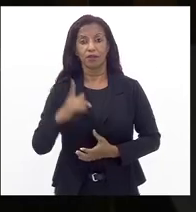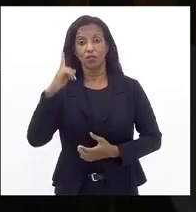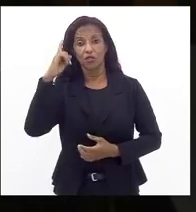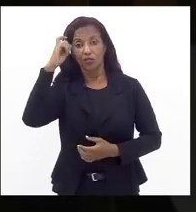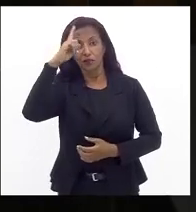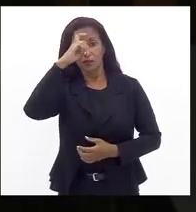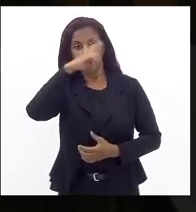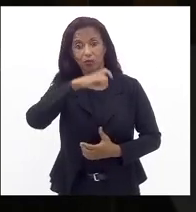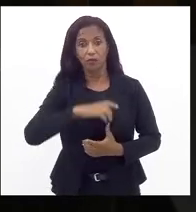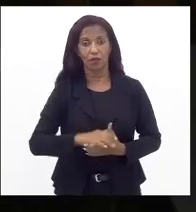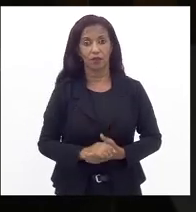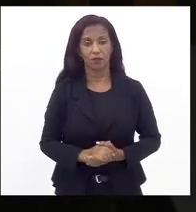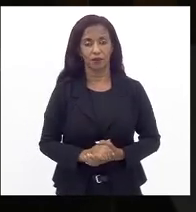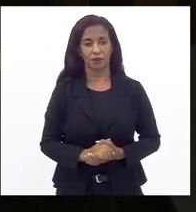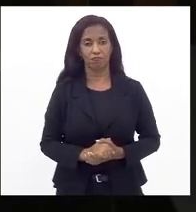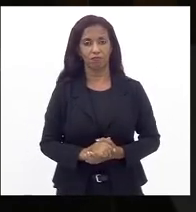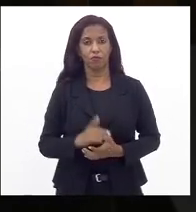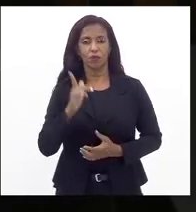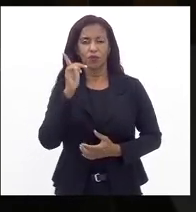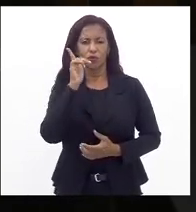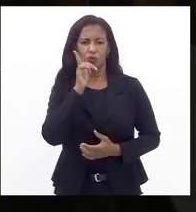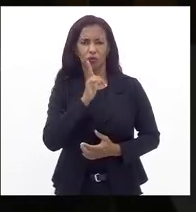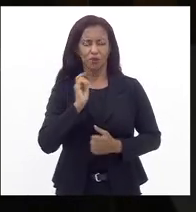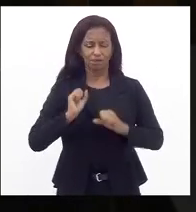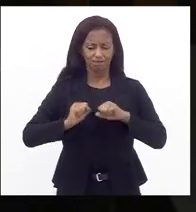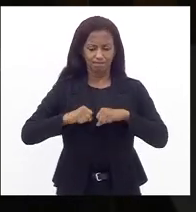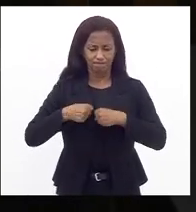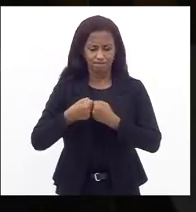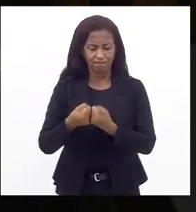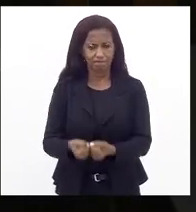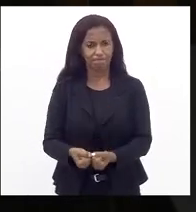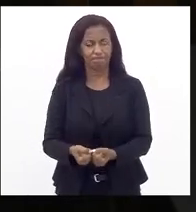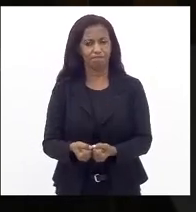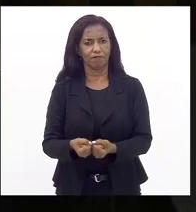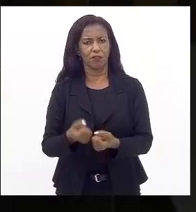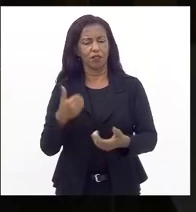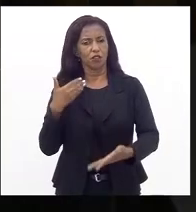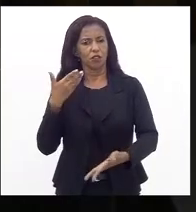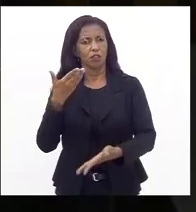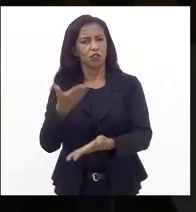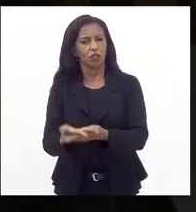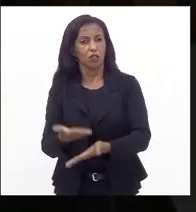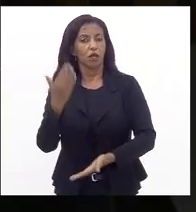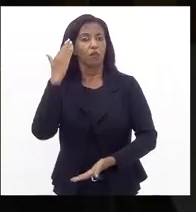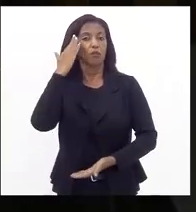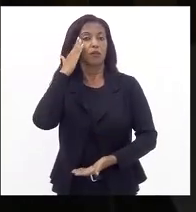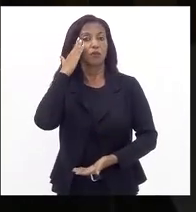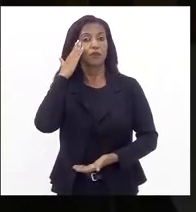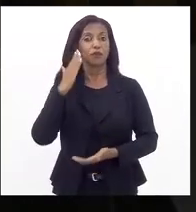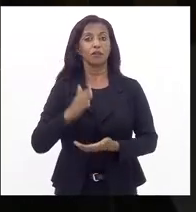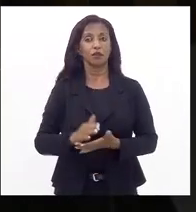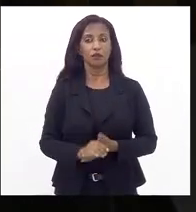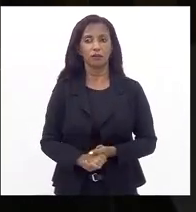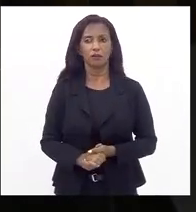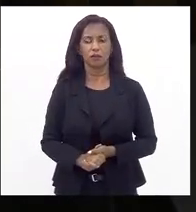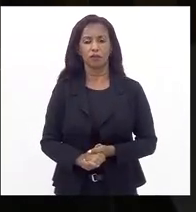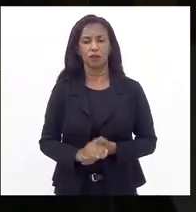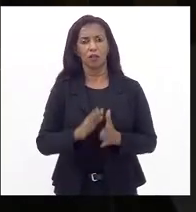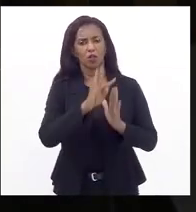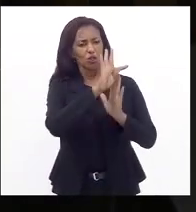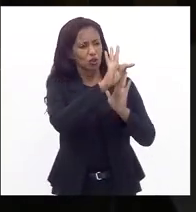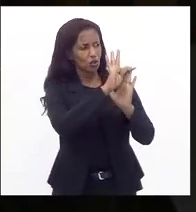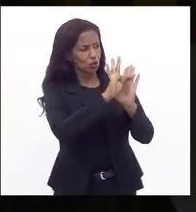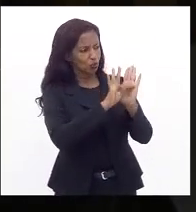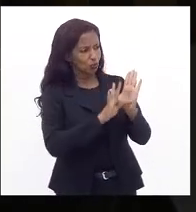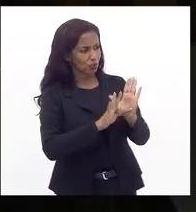dificuldade de conseguirmos nos debruçar a ponto de chegar um entendimento de um texto